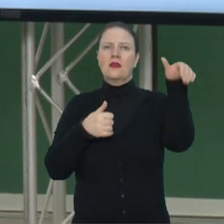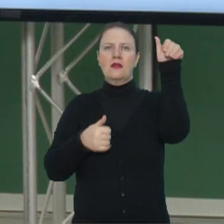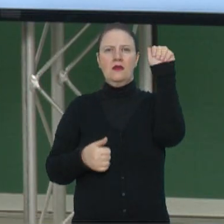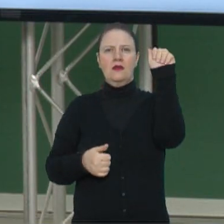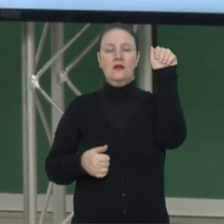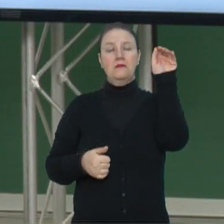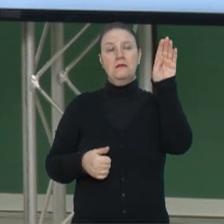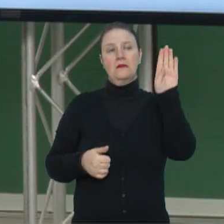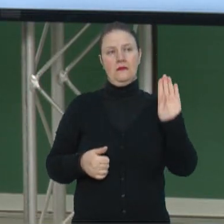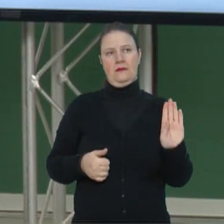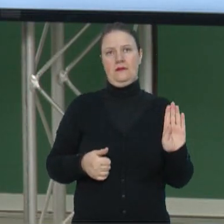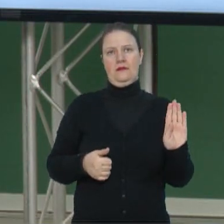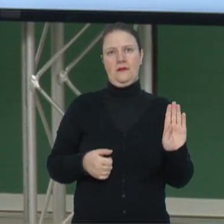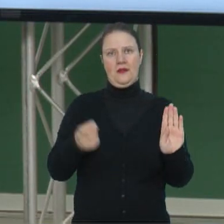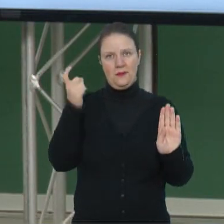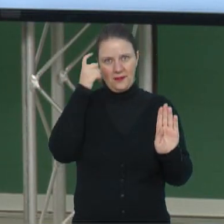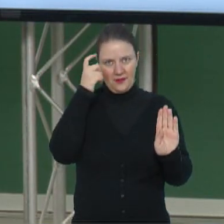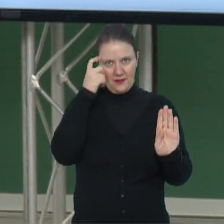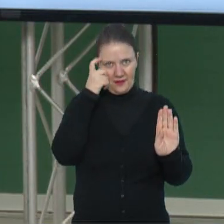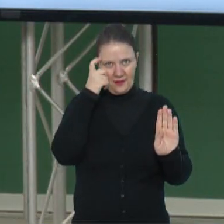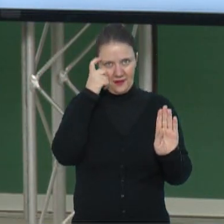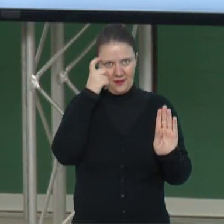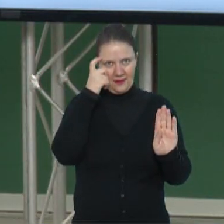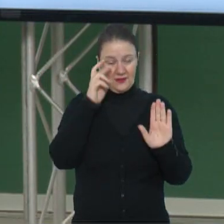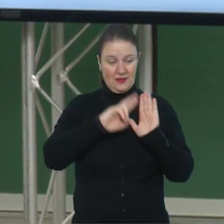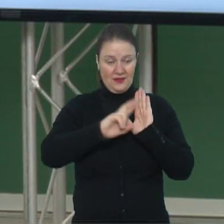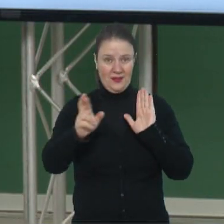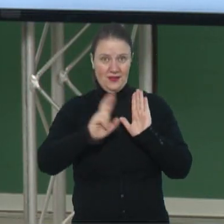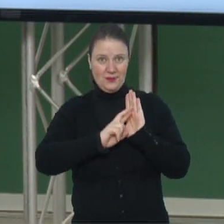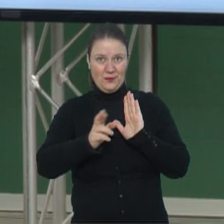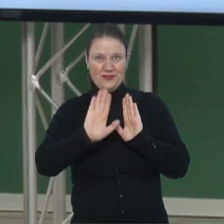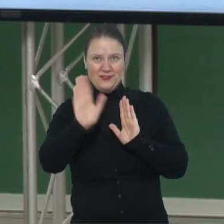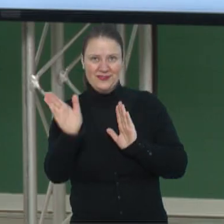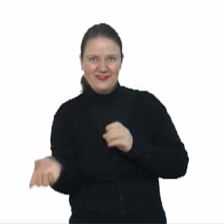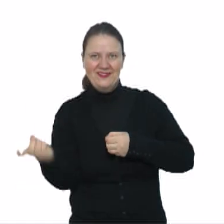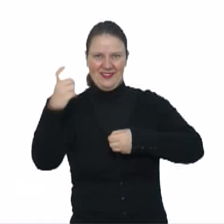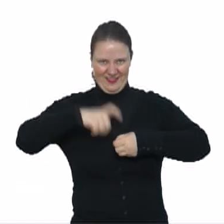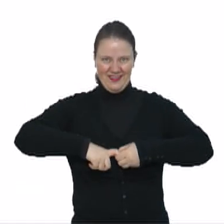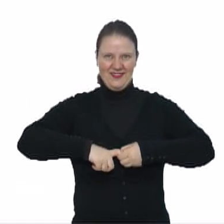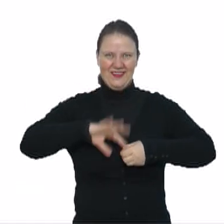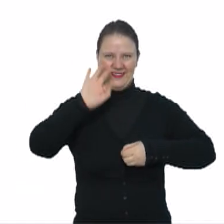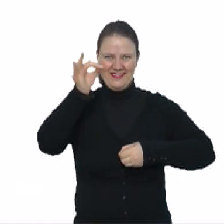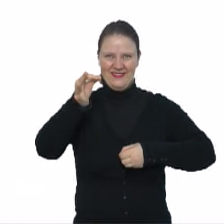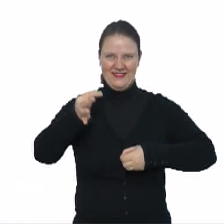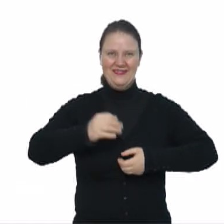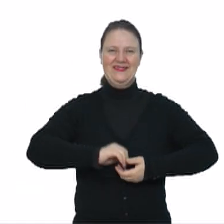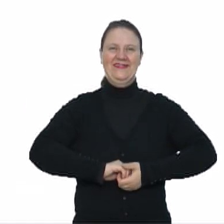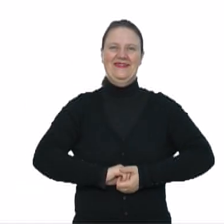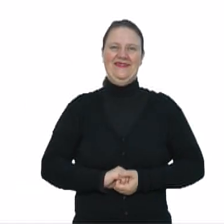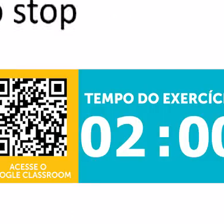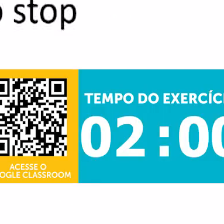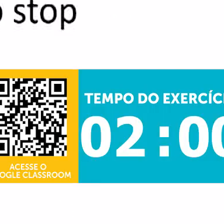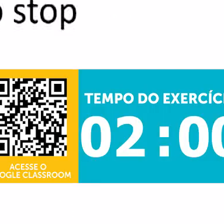ou opção B? Pensem, respondam, já conferimos se está certo.